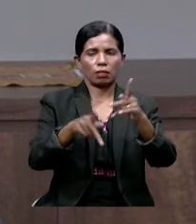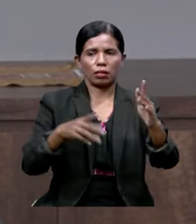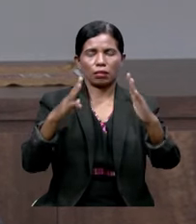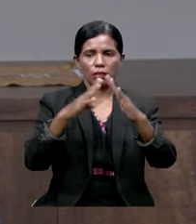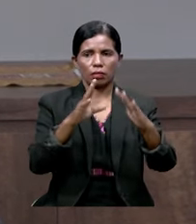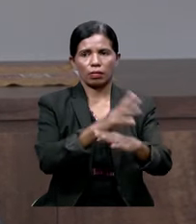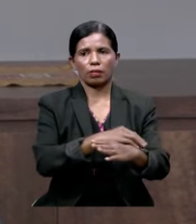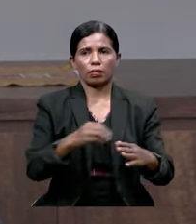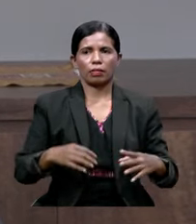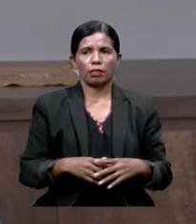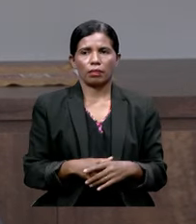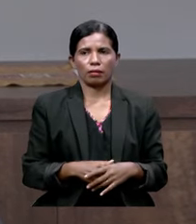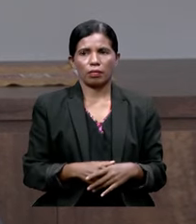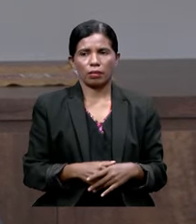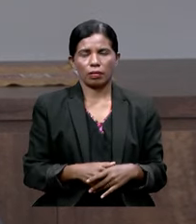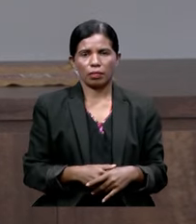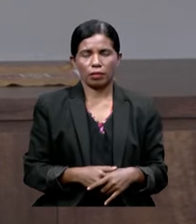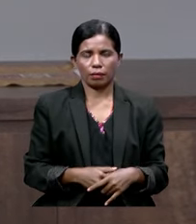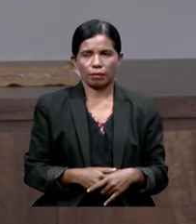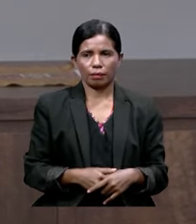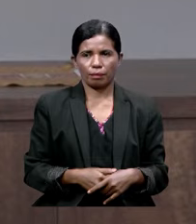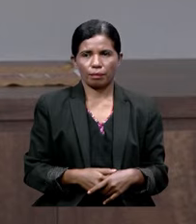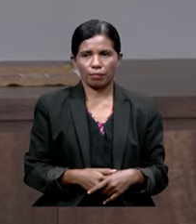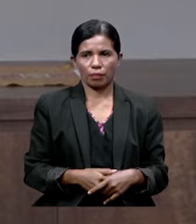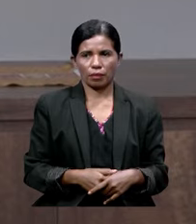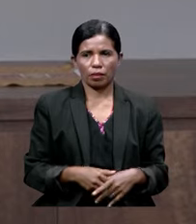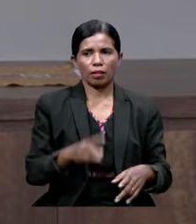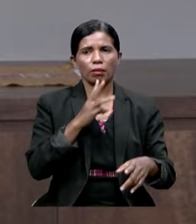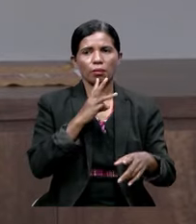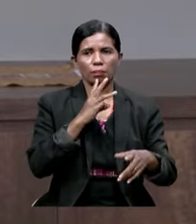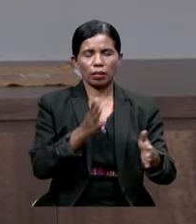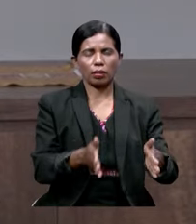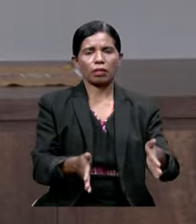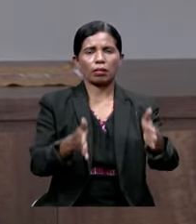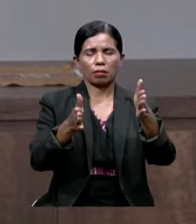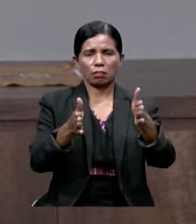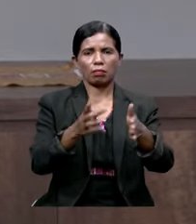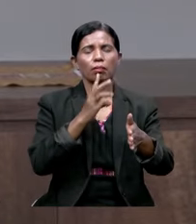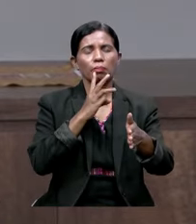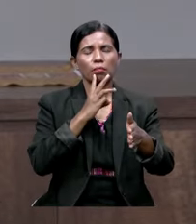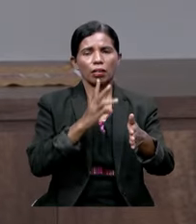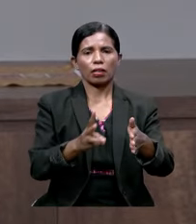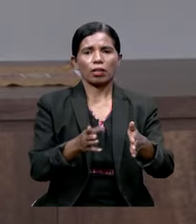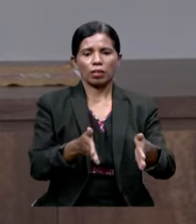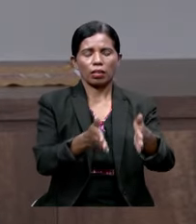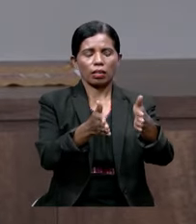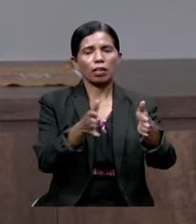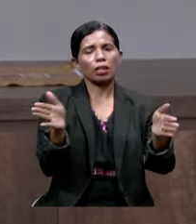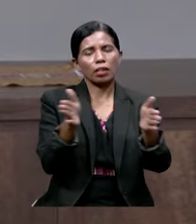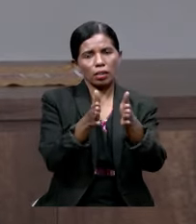50 litros por segundo, per second, a drainage ne pronto per tampon be as ne kala tamba, ia Timor